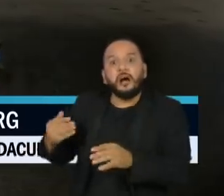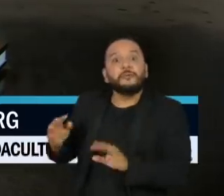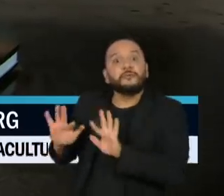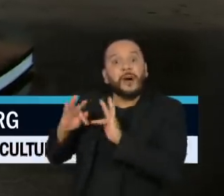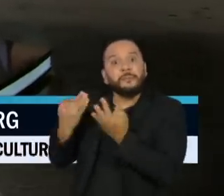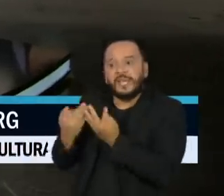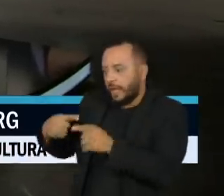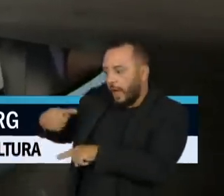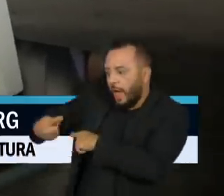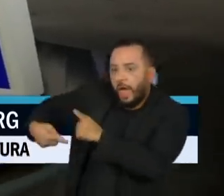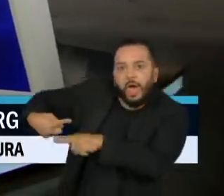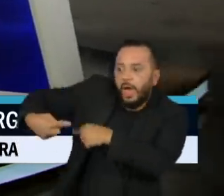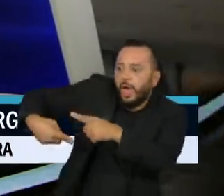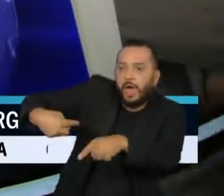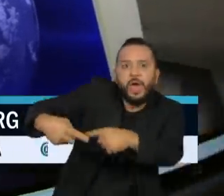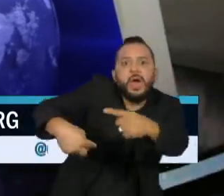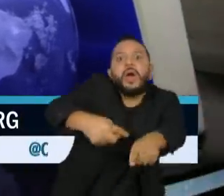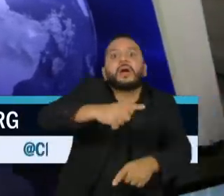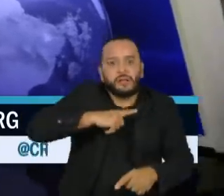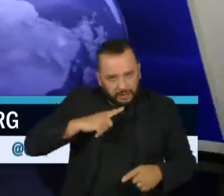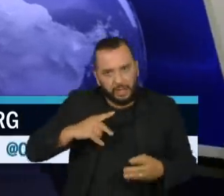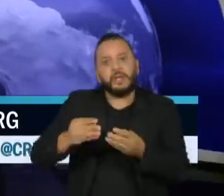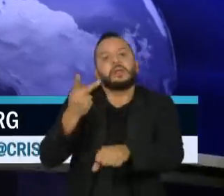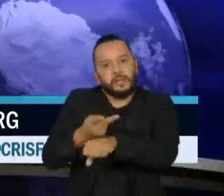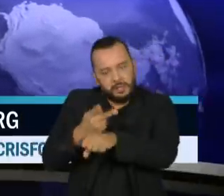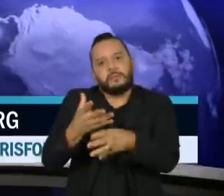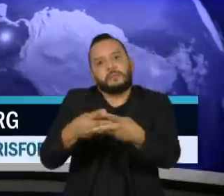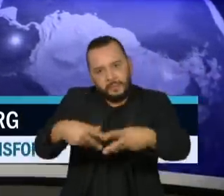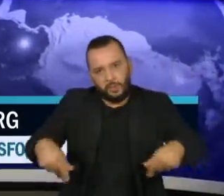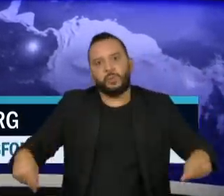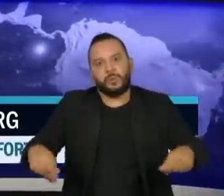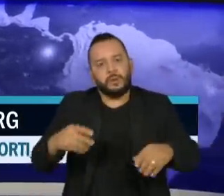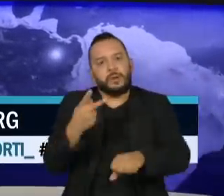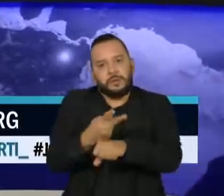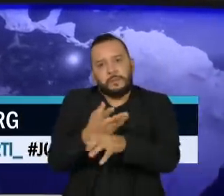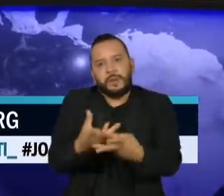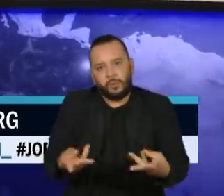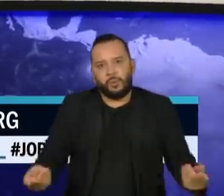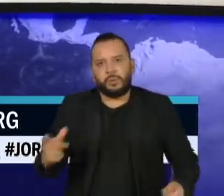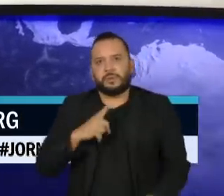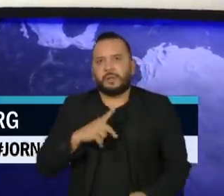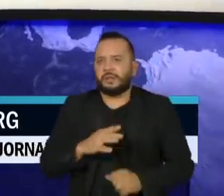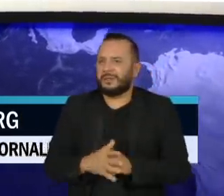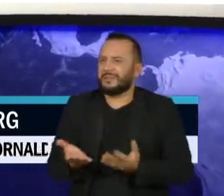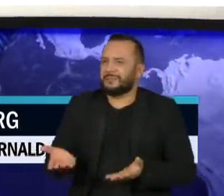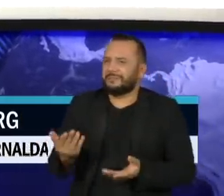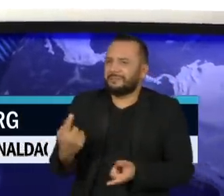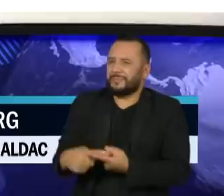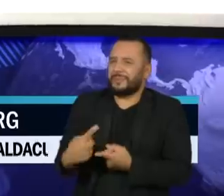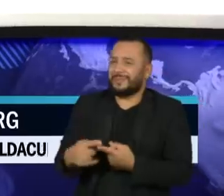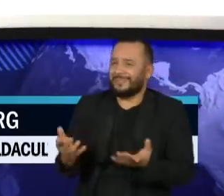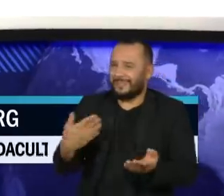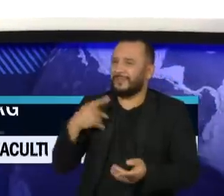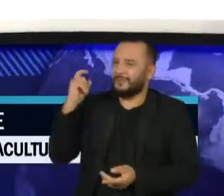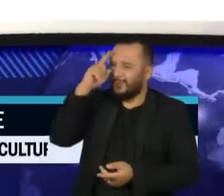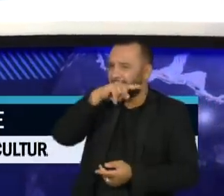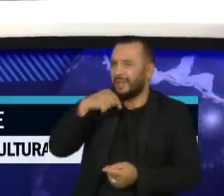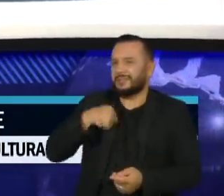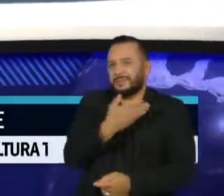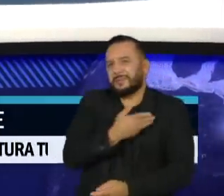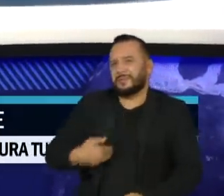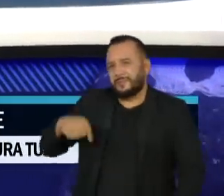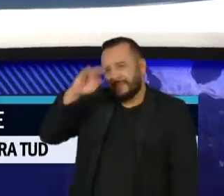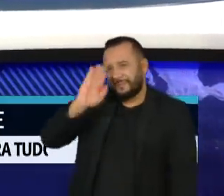Matias, é mais um exemplo da dificuldade que o Estado brasileiro, não é este governo, porque o garimpo está presente já há muito tempo, tem de